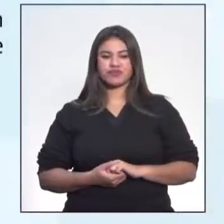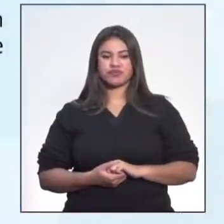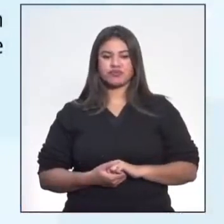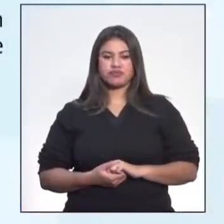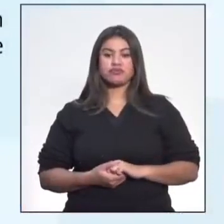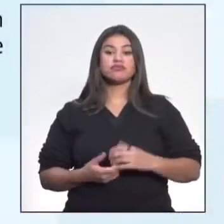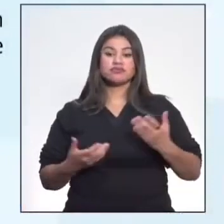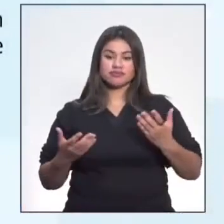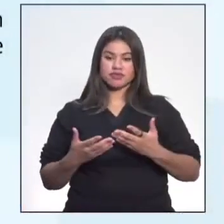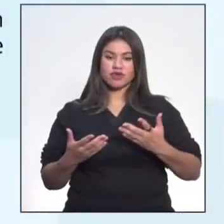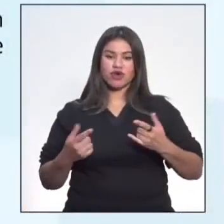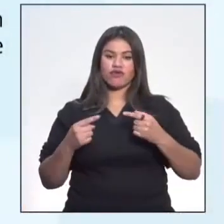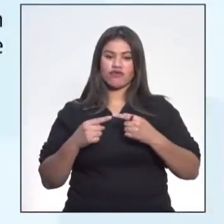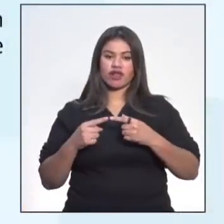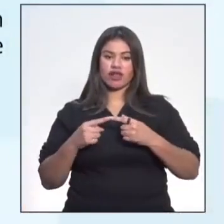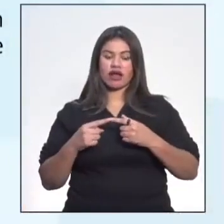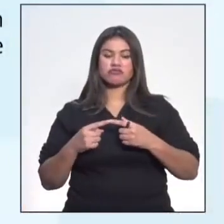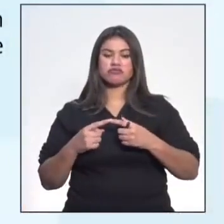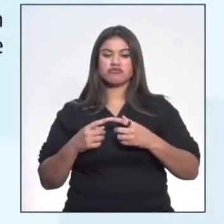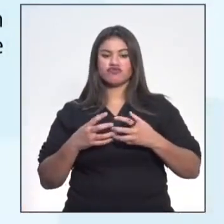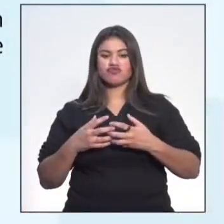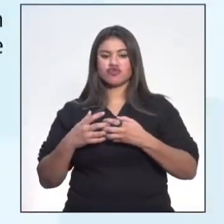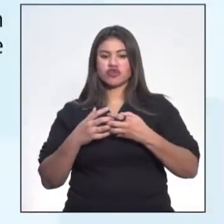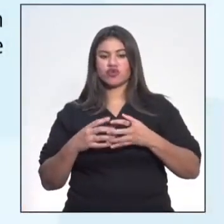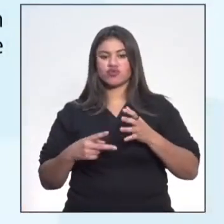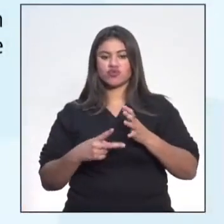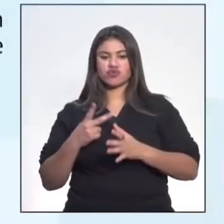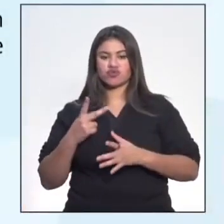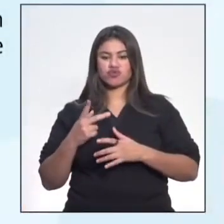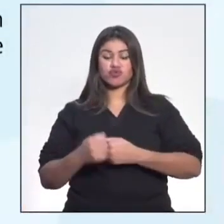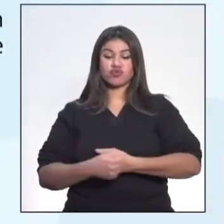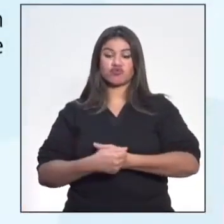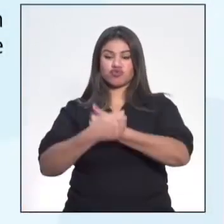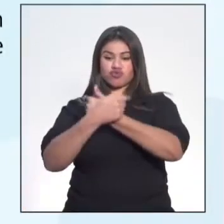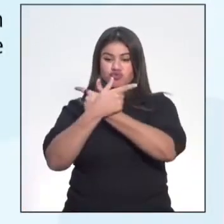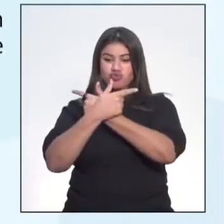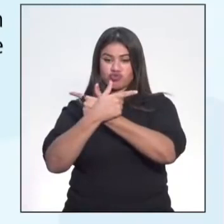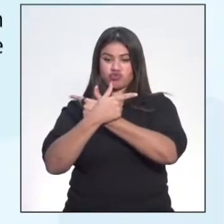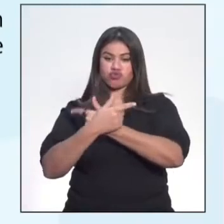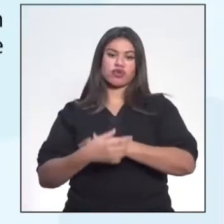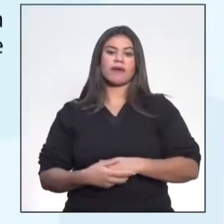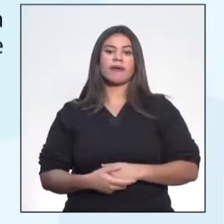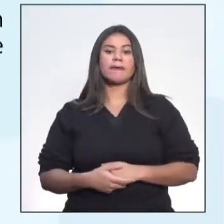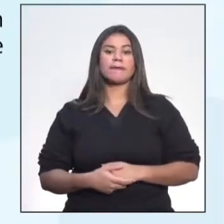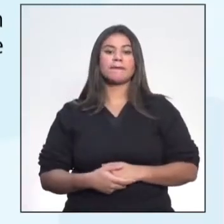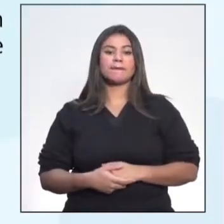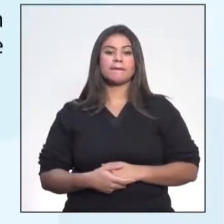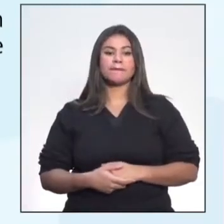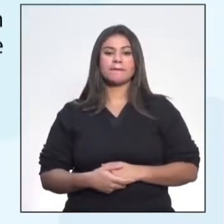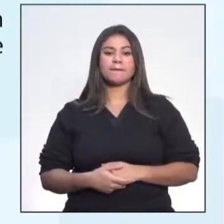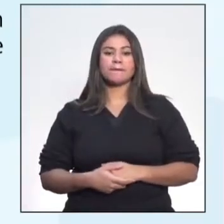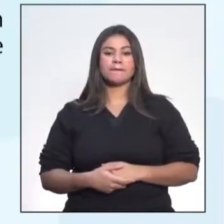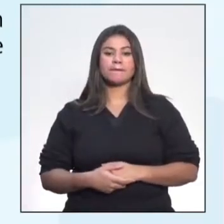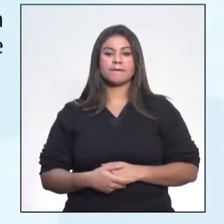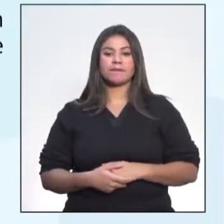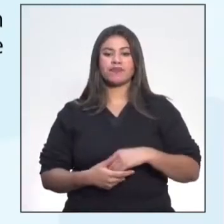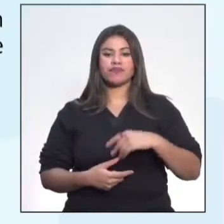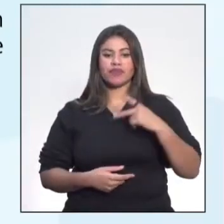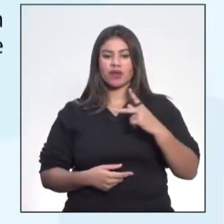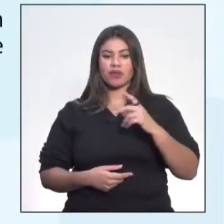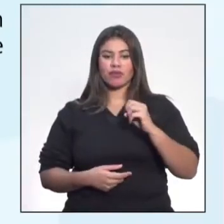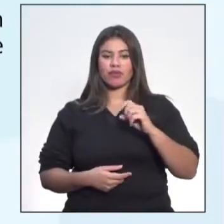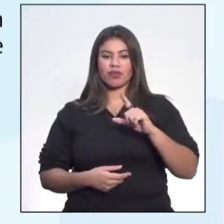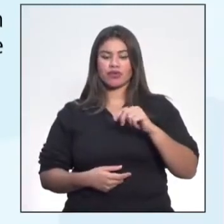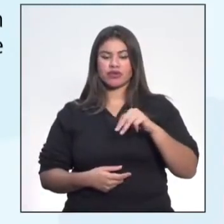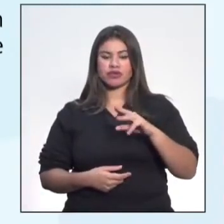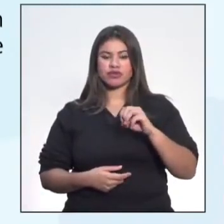Agora sim, eu vou falar da função do segundo grau. Quero que vocês leiam aí comigo no texto. Ó, função do segundo grau, ou função polinomial